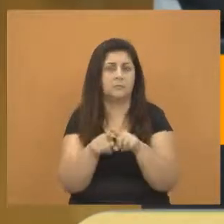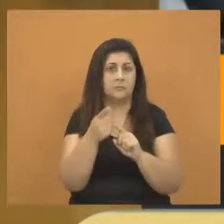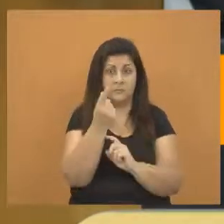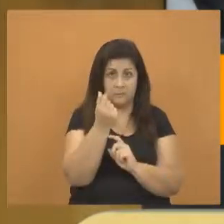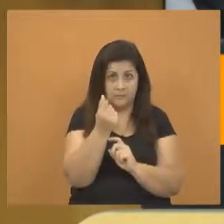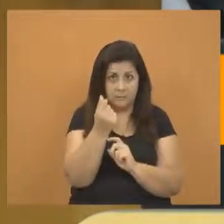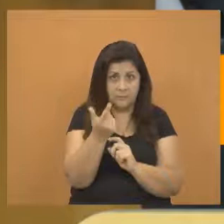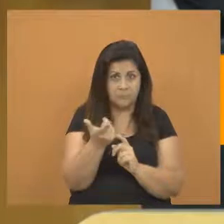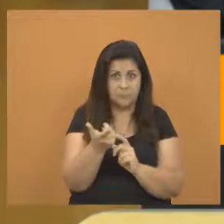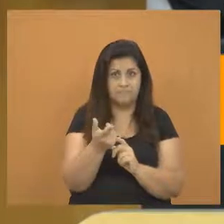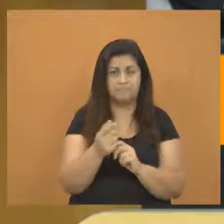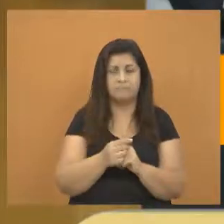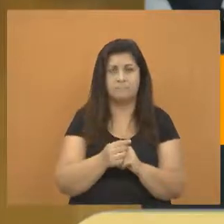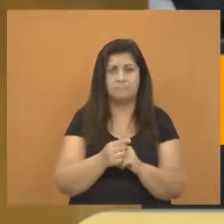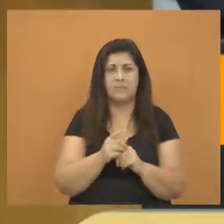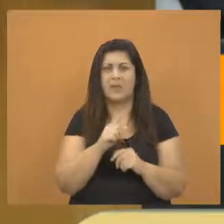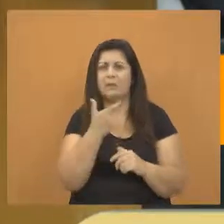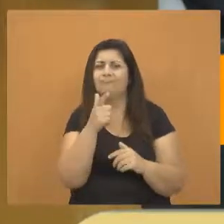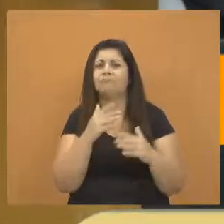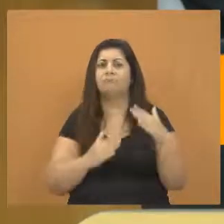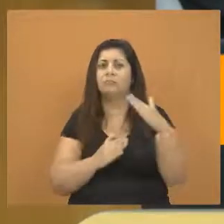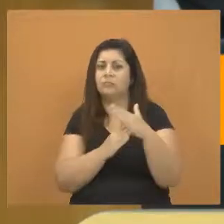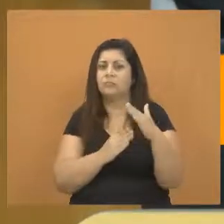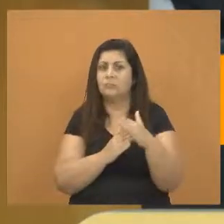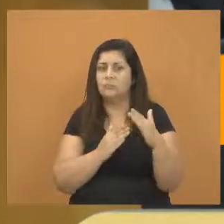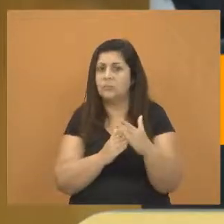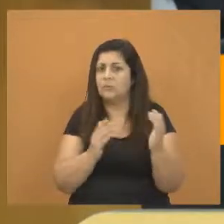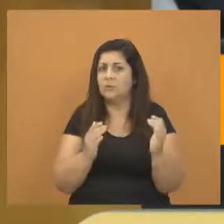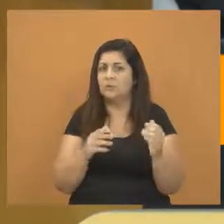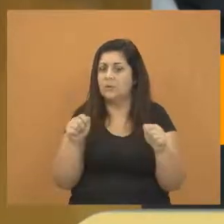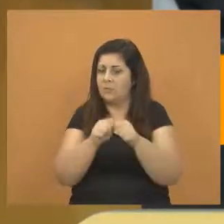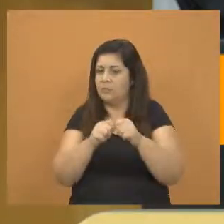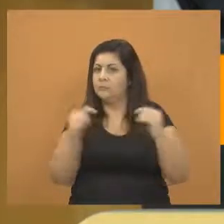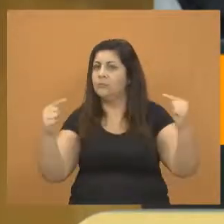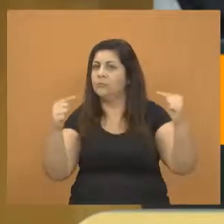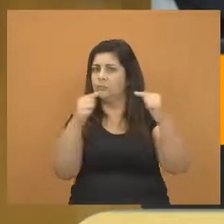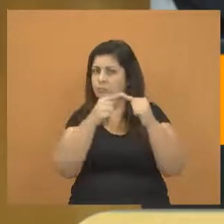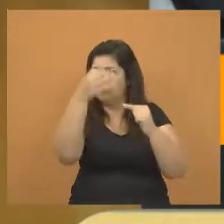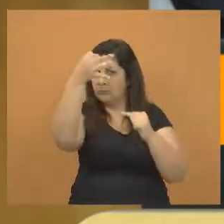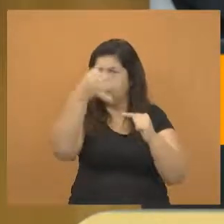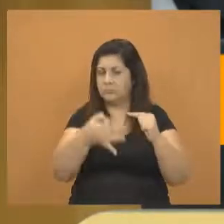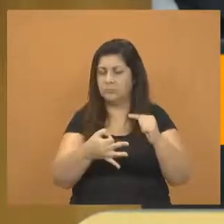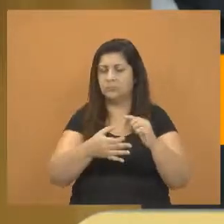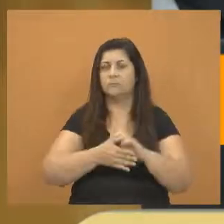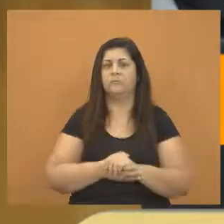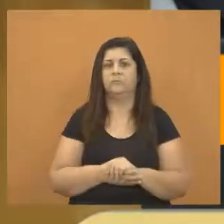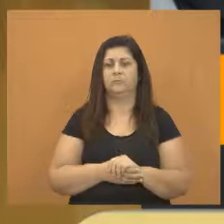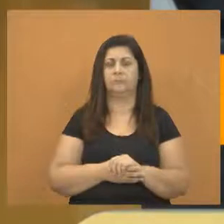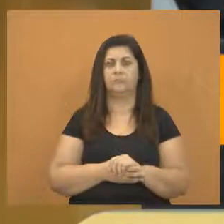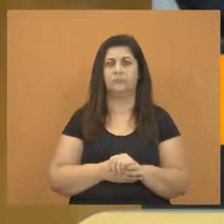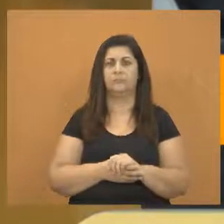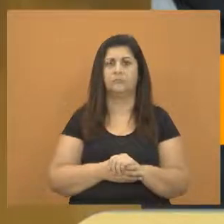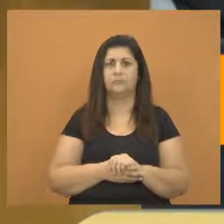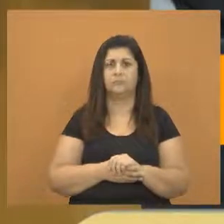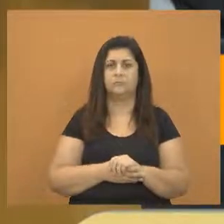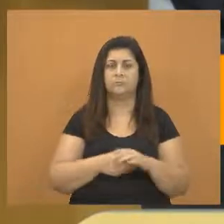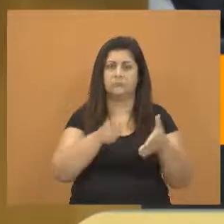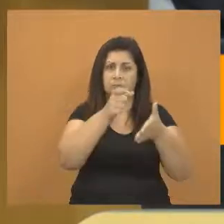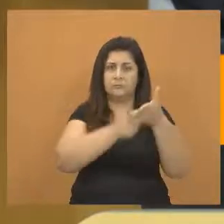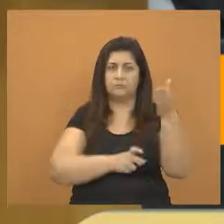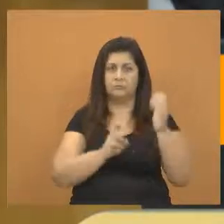estimados, não constituindo limite para o cumprimento dos objetivos do plano de que trata esta lei.